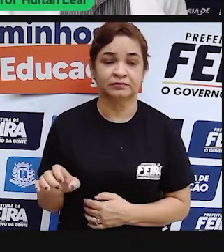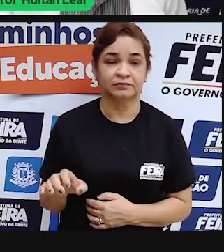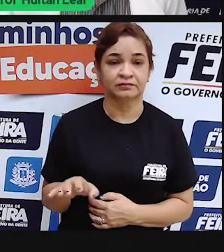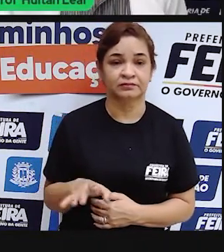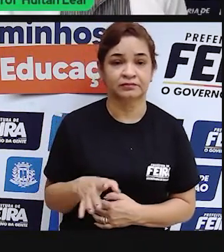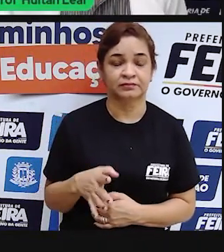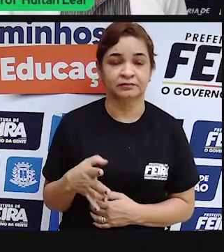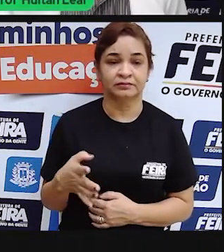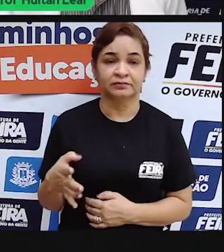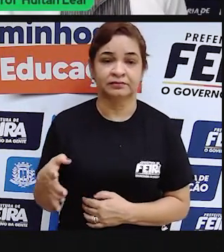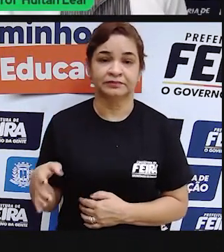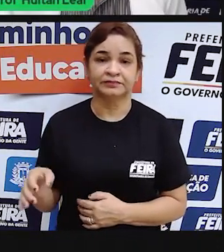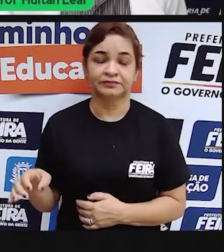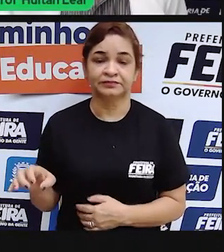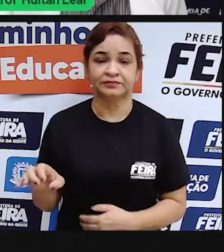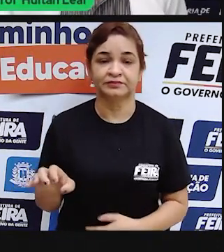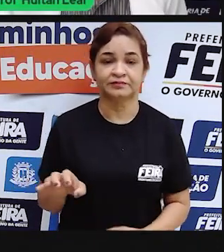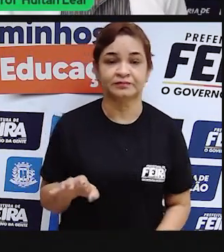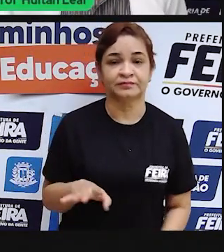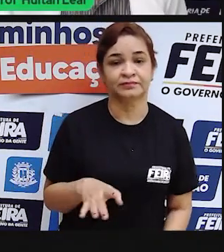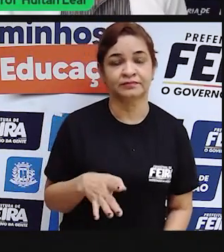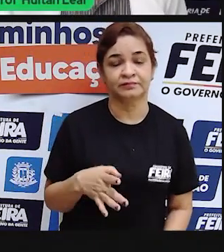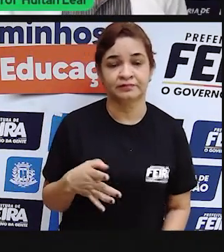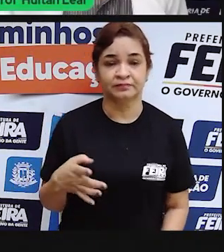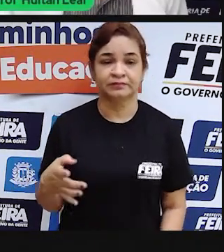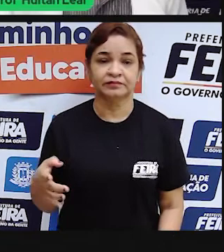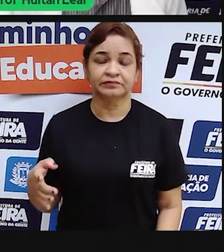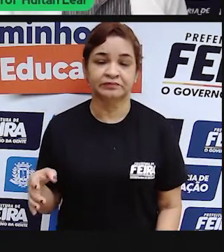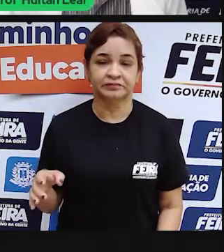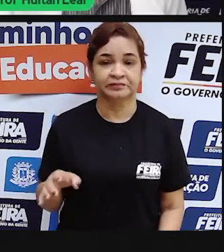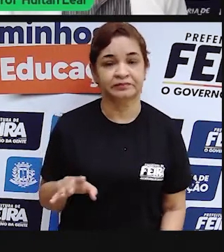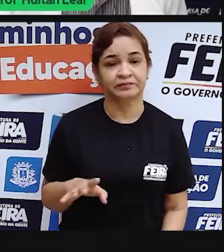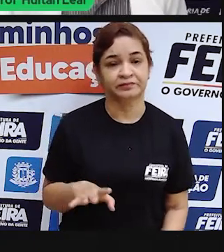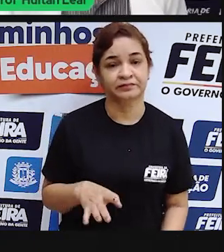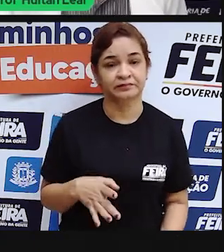Escutem direitinho a letra da música. É uma canção bonita.